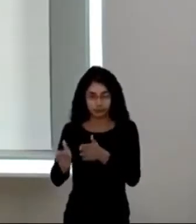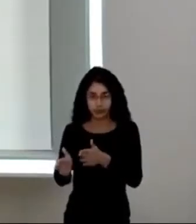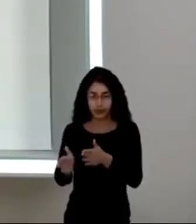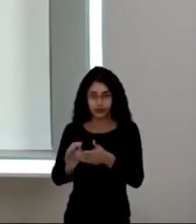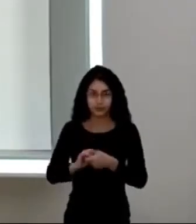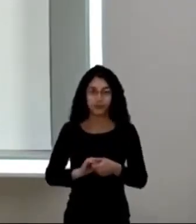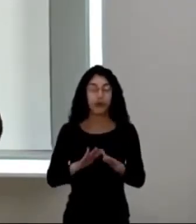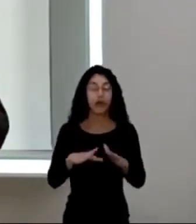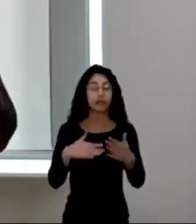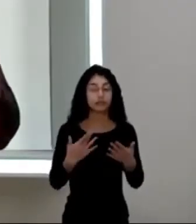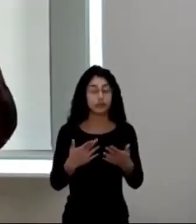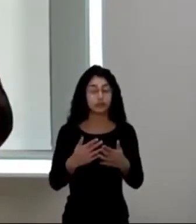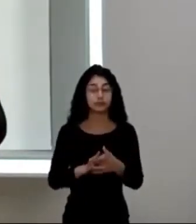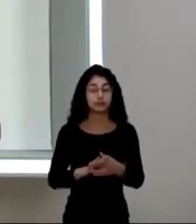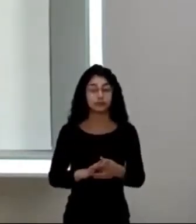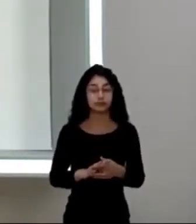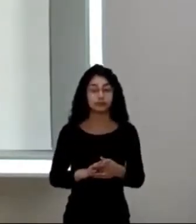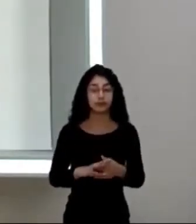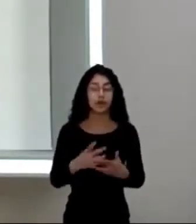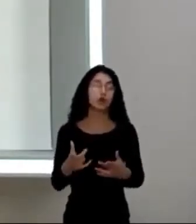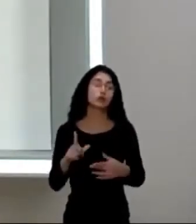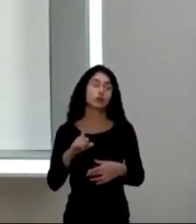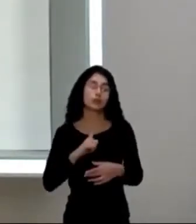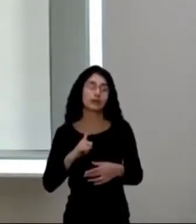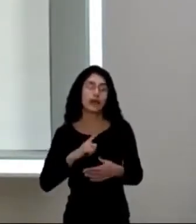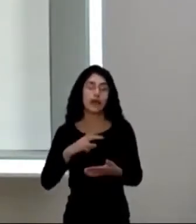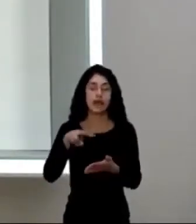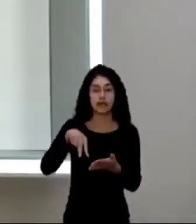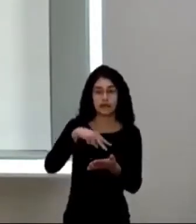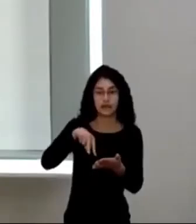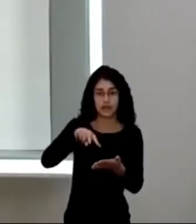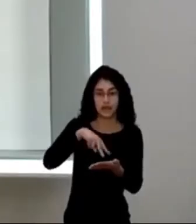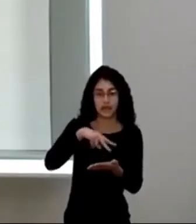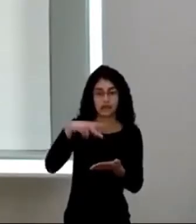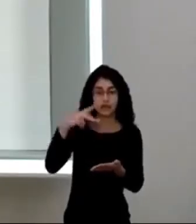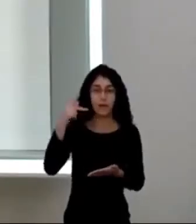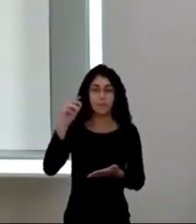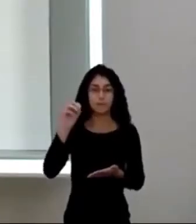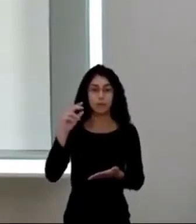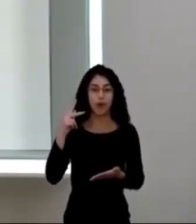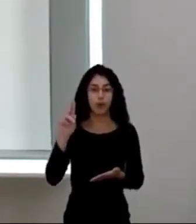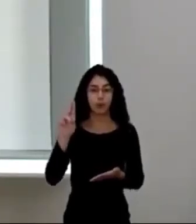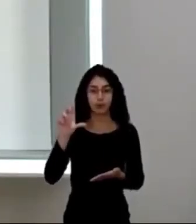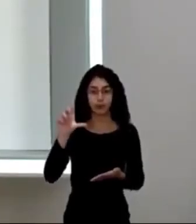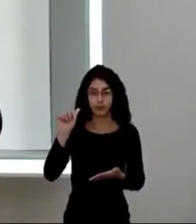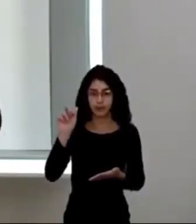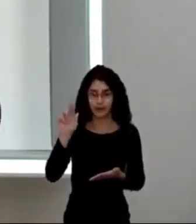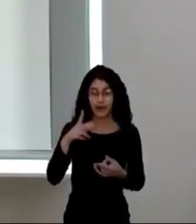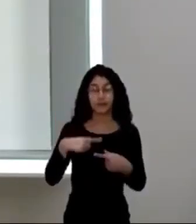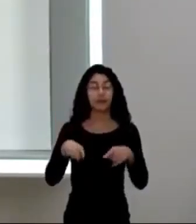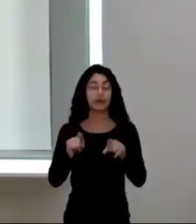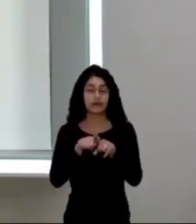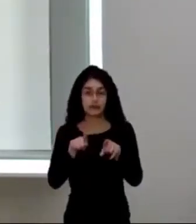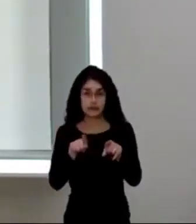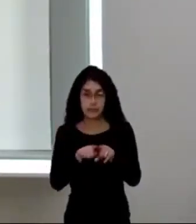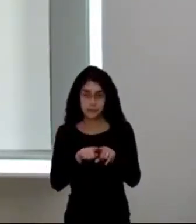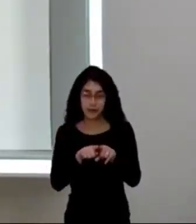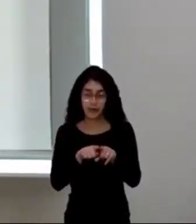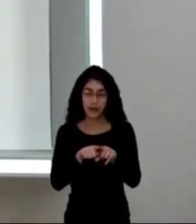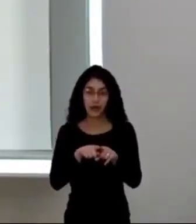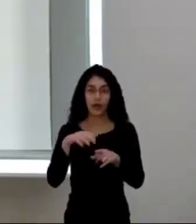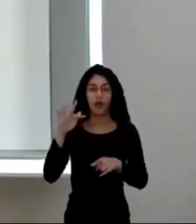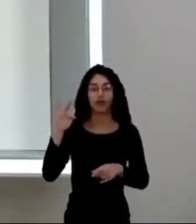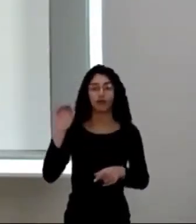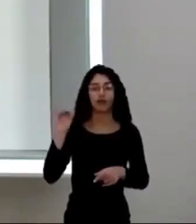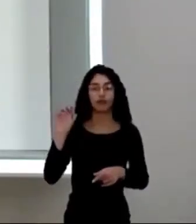mesmo passo que nós temos as danças chamadas danças populares, né, nós também temos as chamadas danças folclóricas